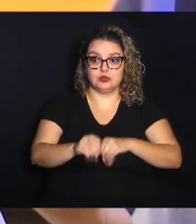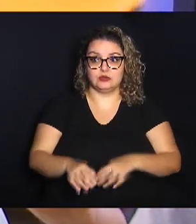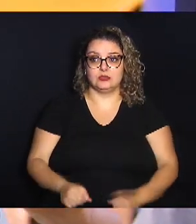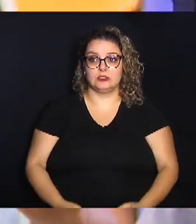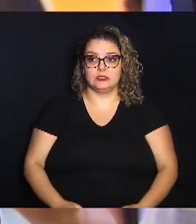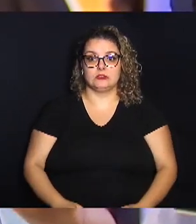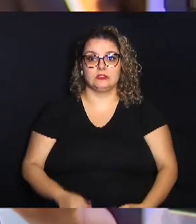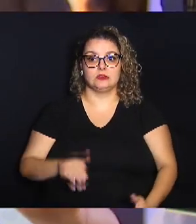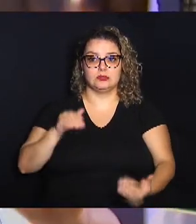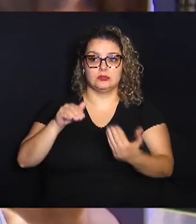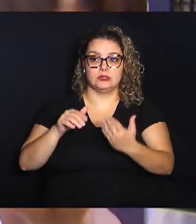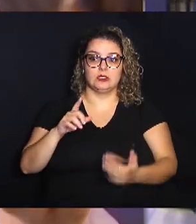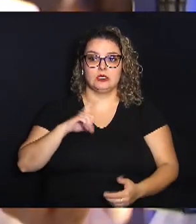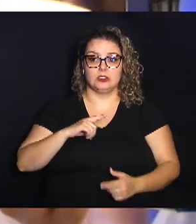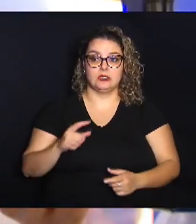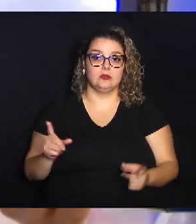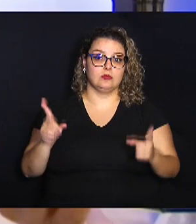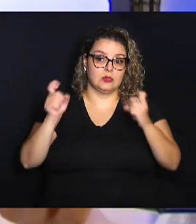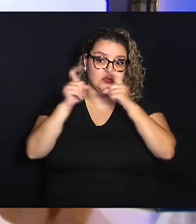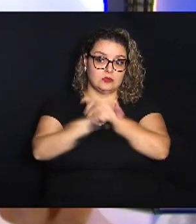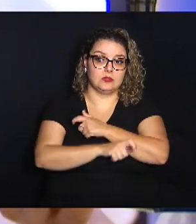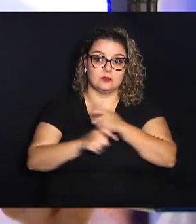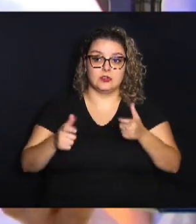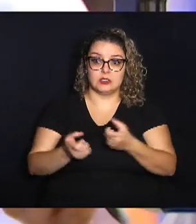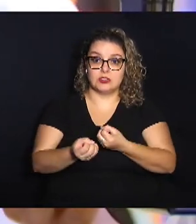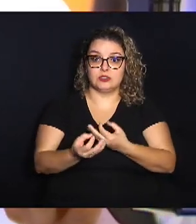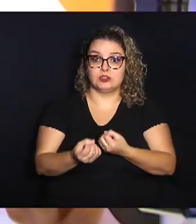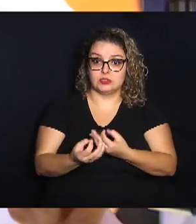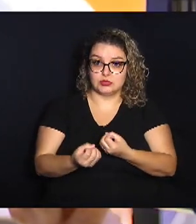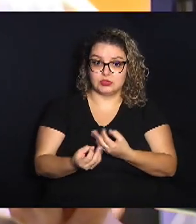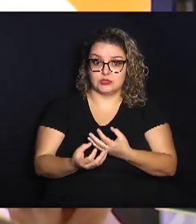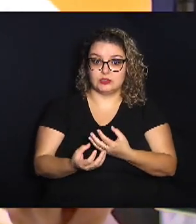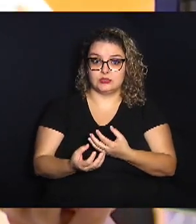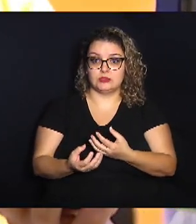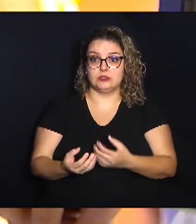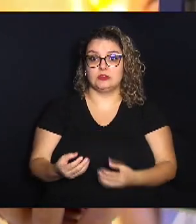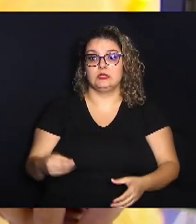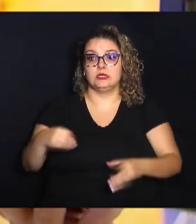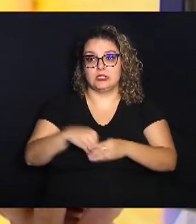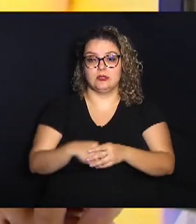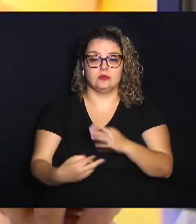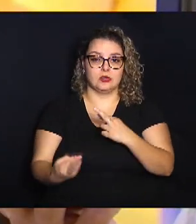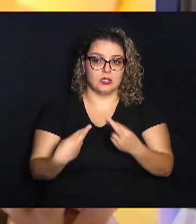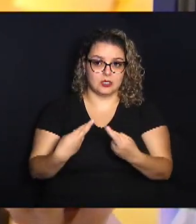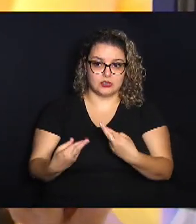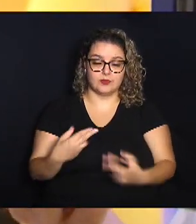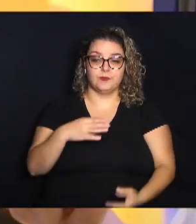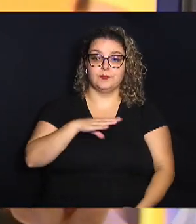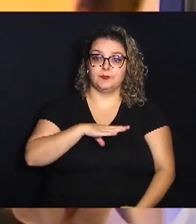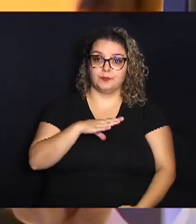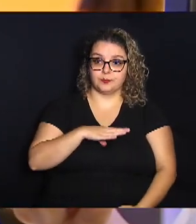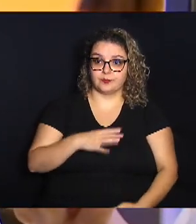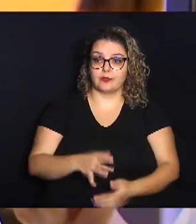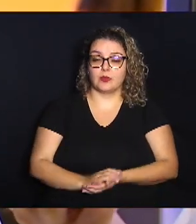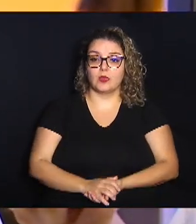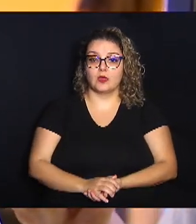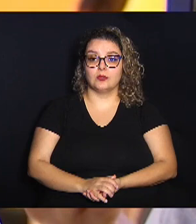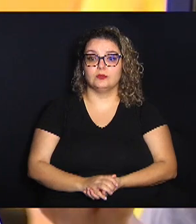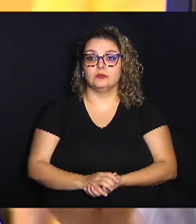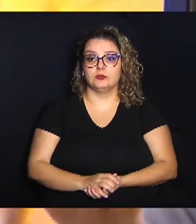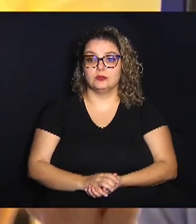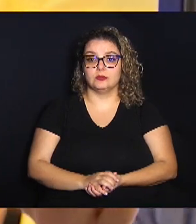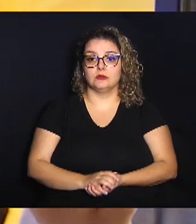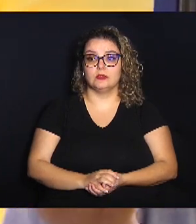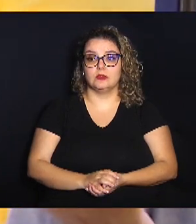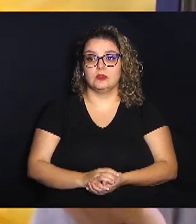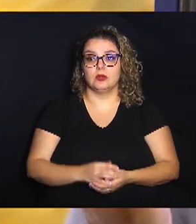eles têm uma grande dificuldade de colocar essas informações nas rodovias. Então o município se ofereceu a fazer